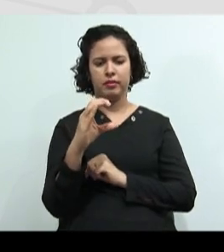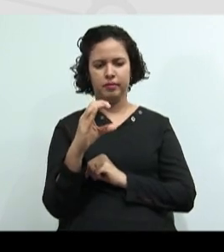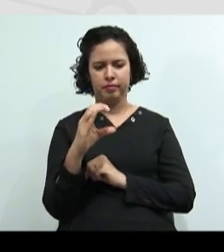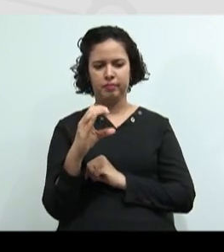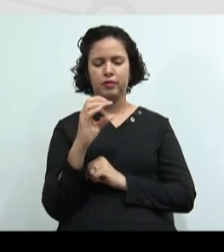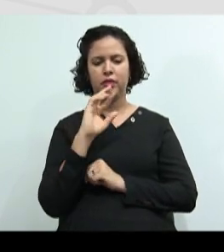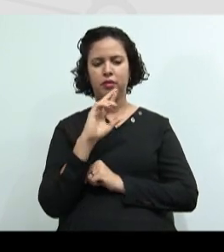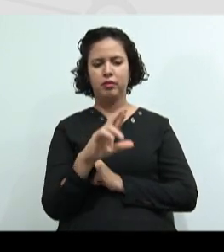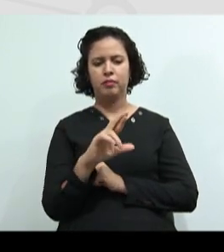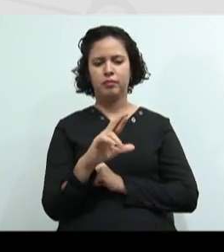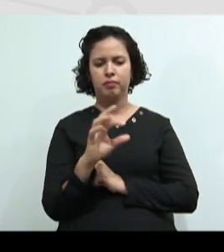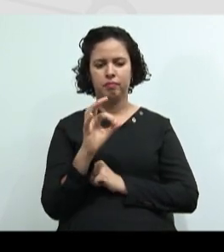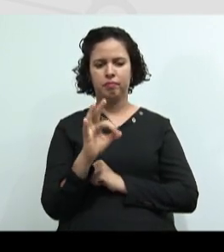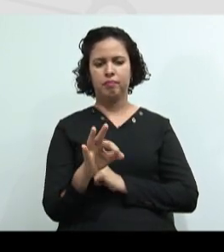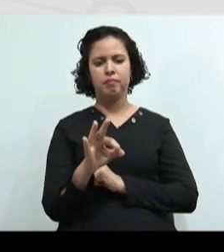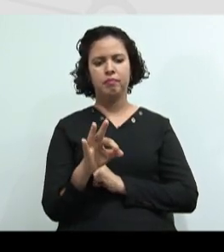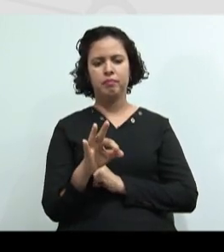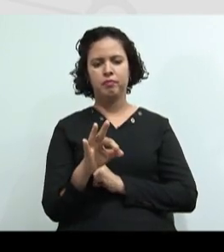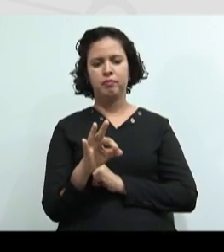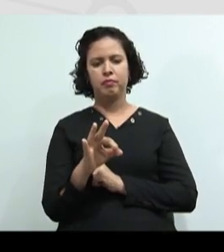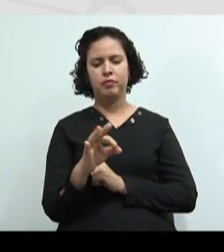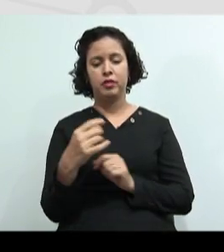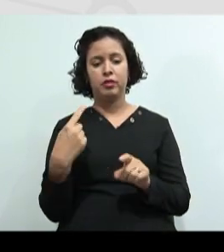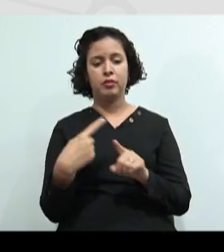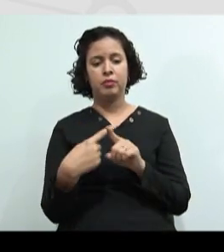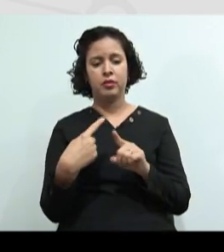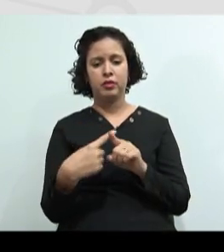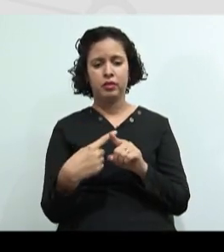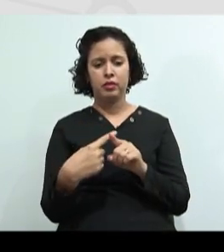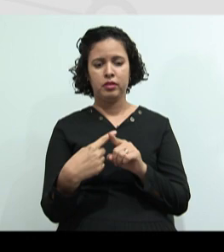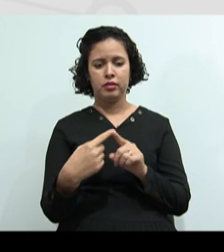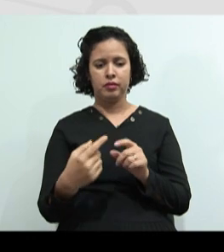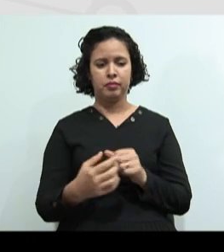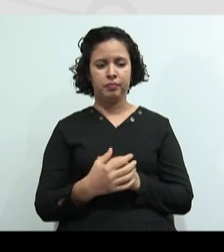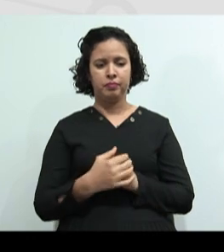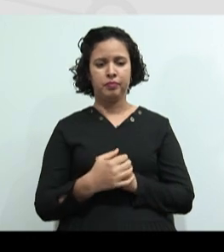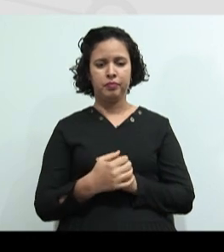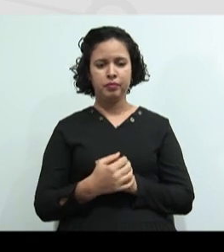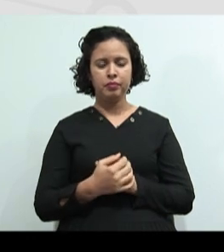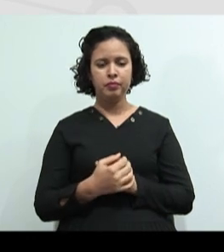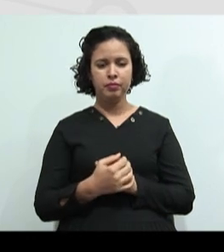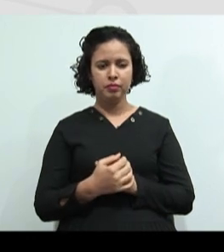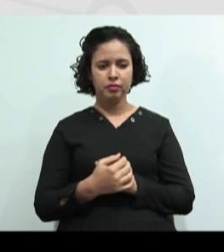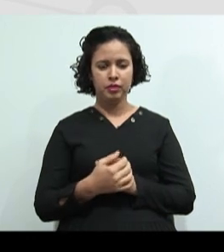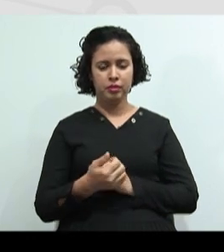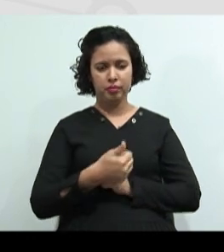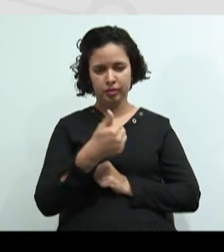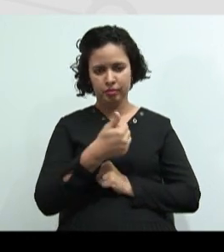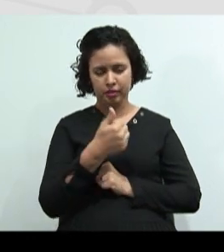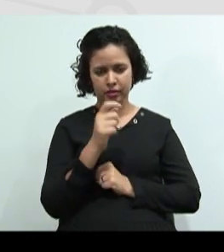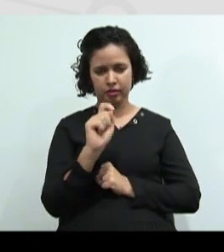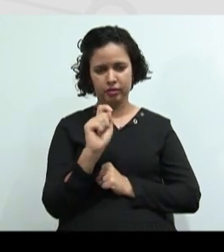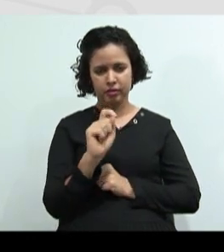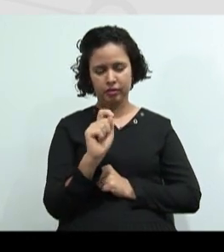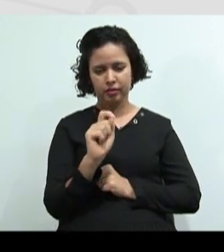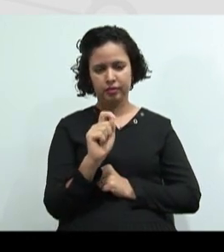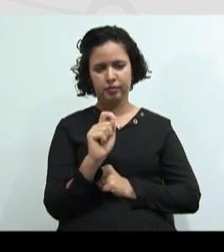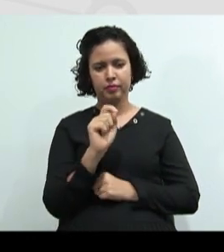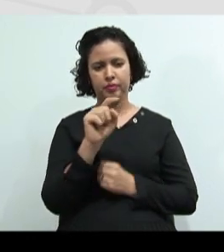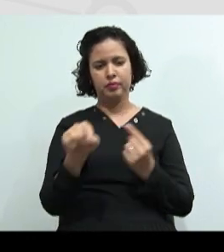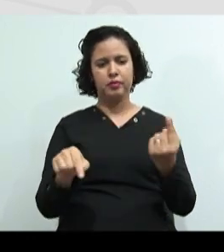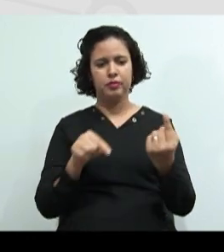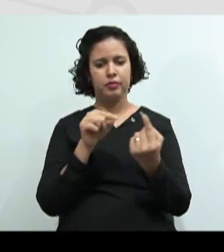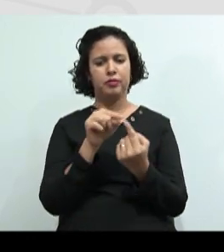aí a resposta muito bem. Vamos verificar por que as outras não são. Então, vamos ver primeiro o enunciado da questão de novo. Os objetivos podem